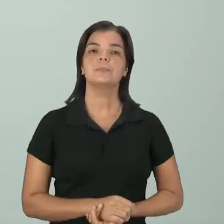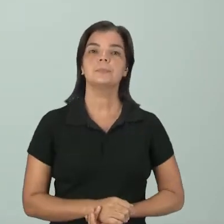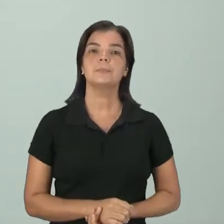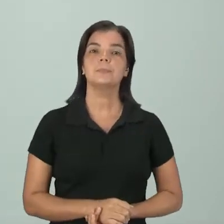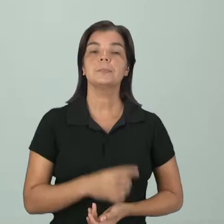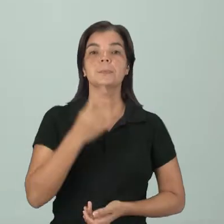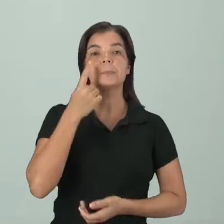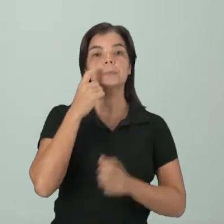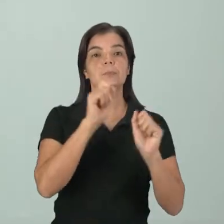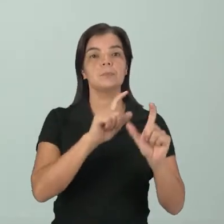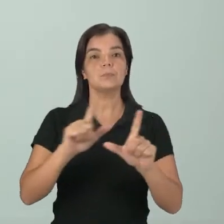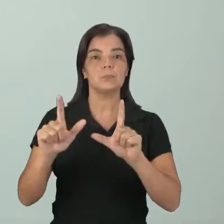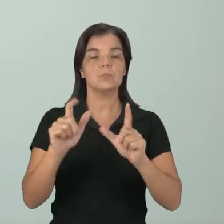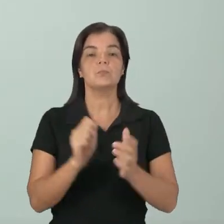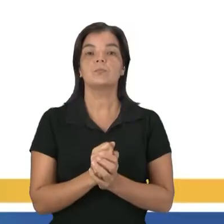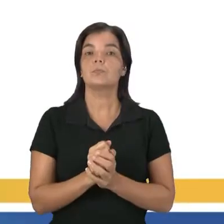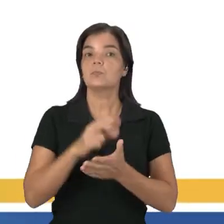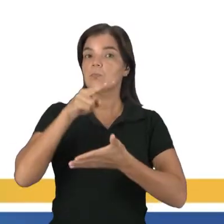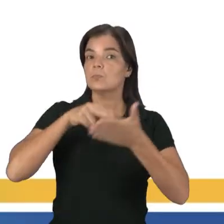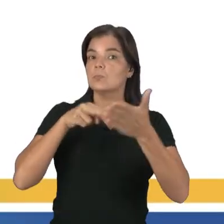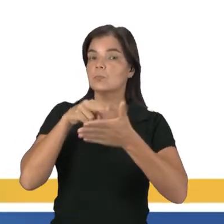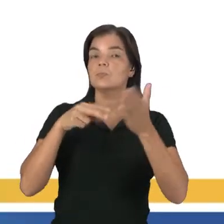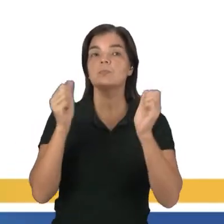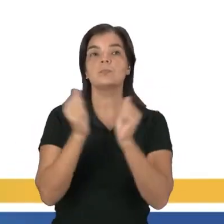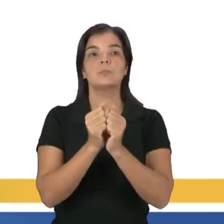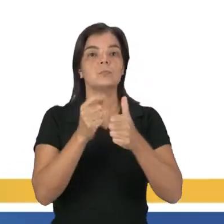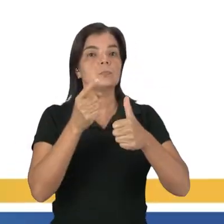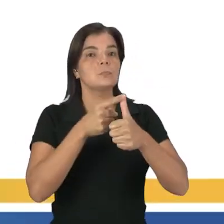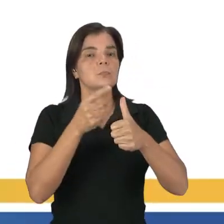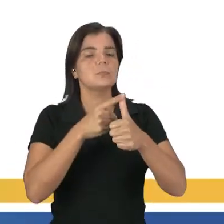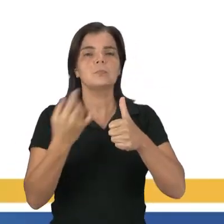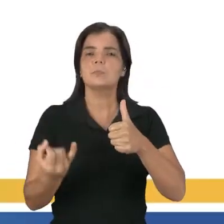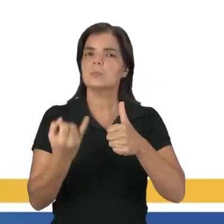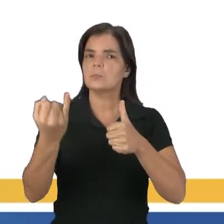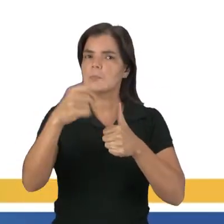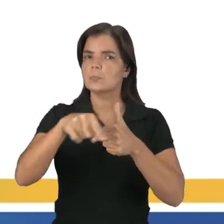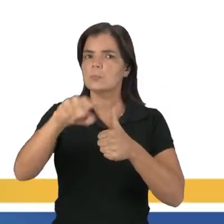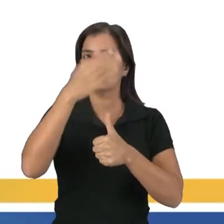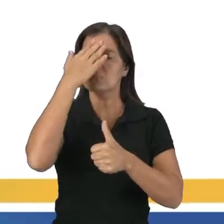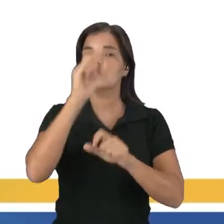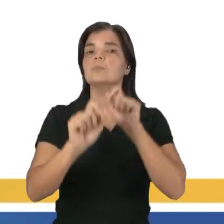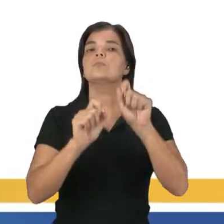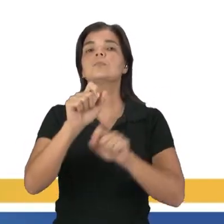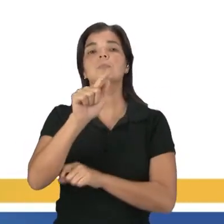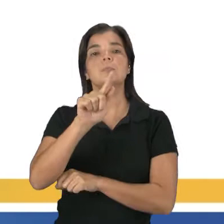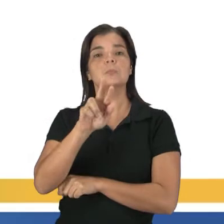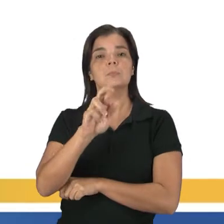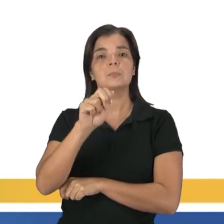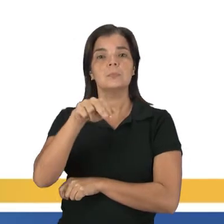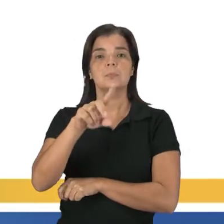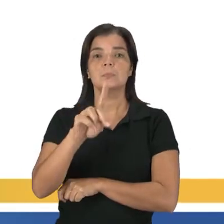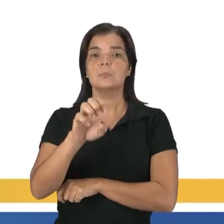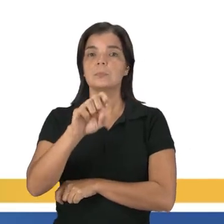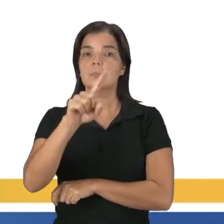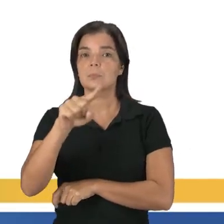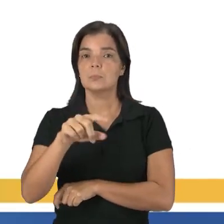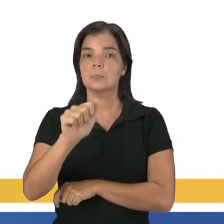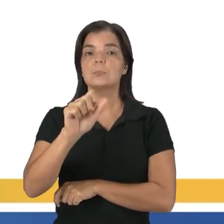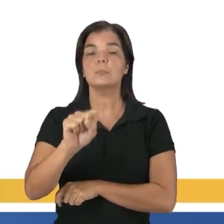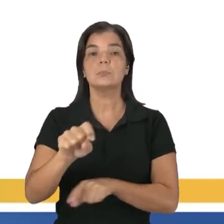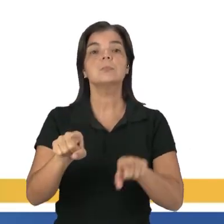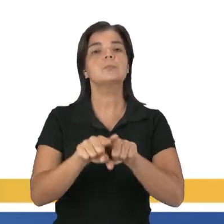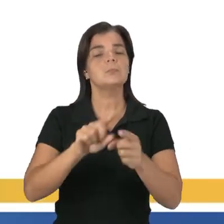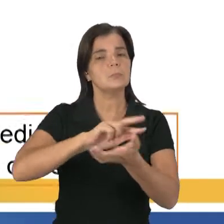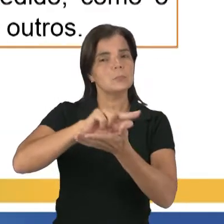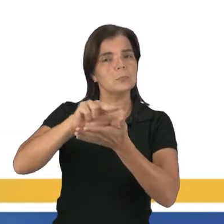Ok? Vamos fazer aqui uma leitura conjunta, né? Primeira coisa, é importante você saber o que é uma grandeza, né? Ou seja, grandezas no plural,